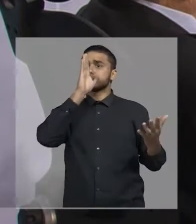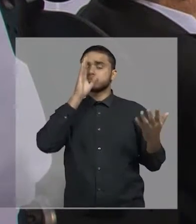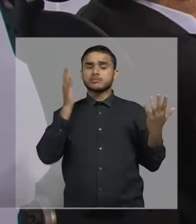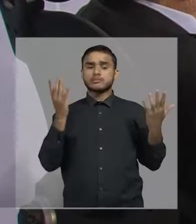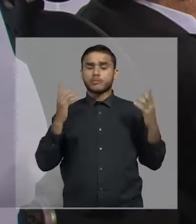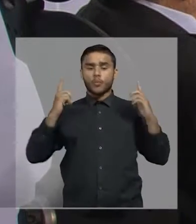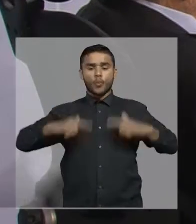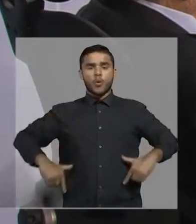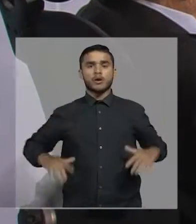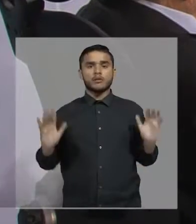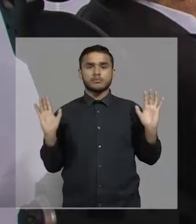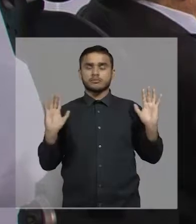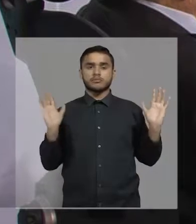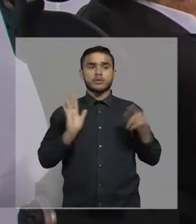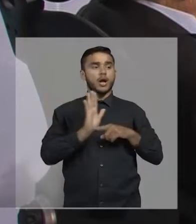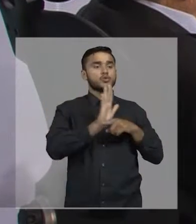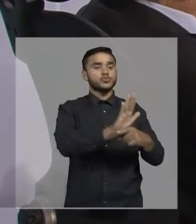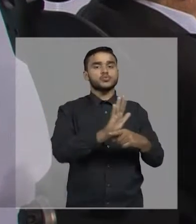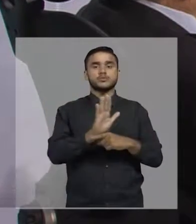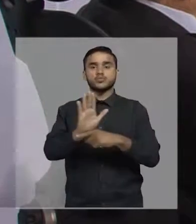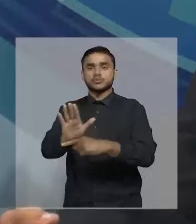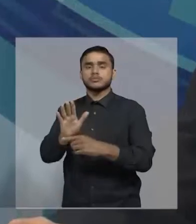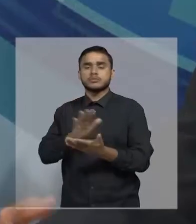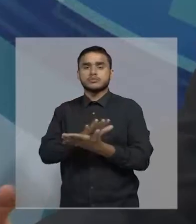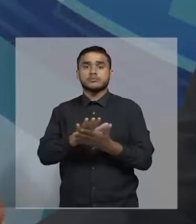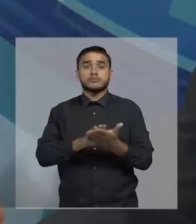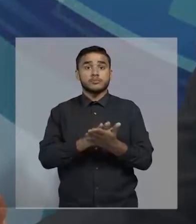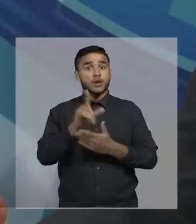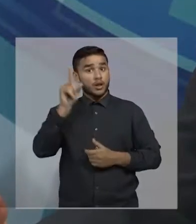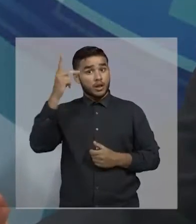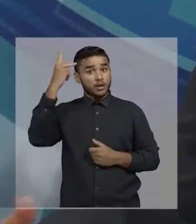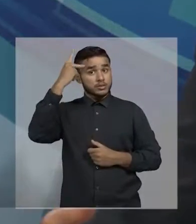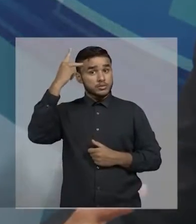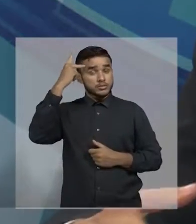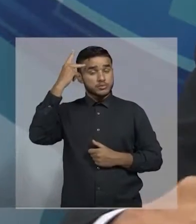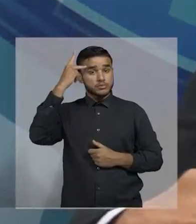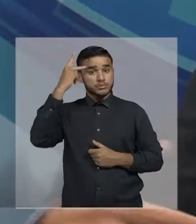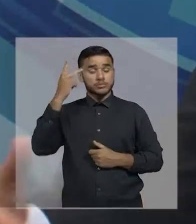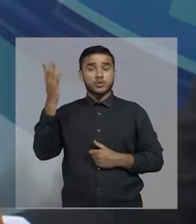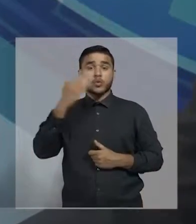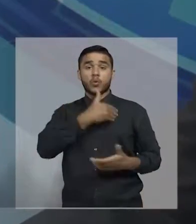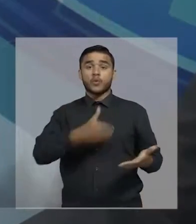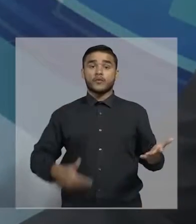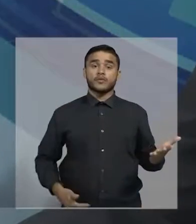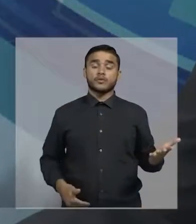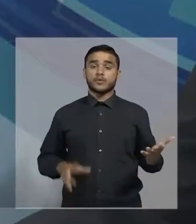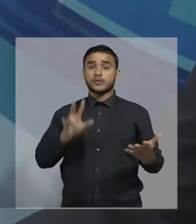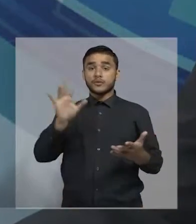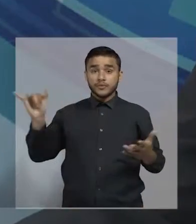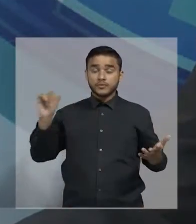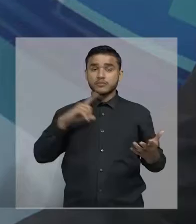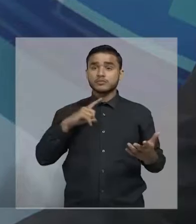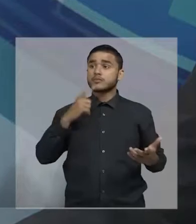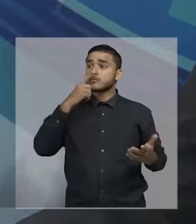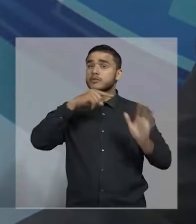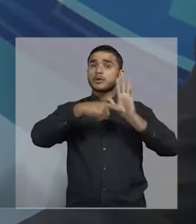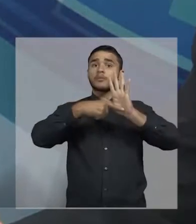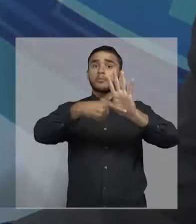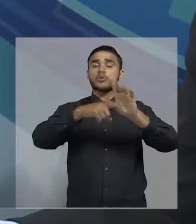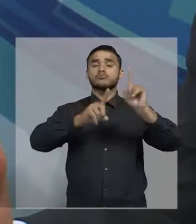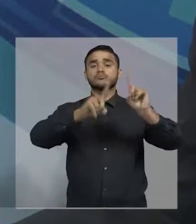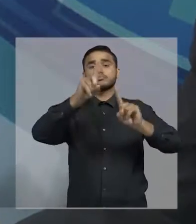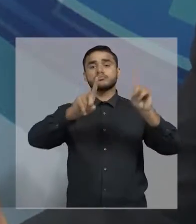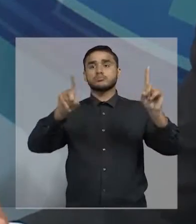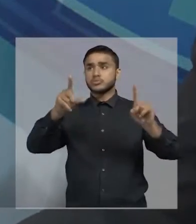olhar para São Paulo, o governador de São Paulo, que é candidato à reeleição, quase não aparece nas pesquisas.